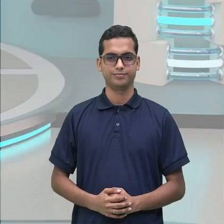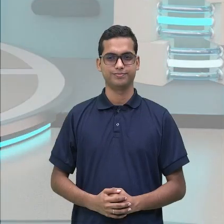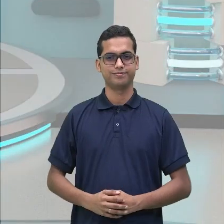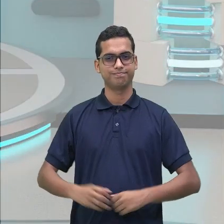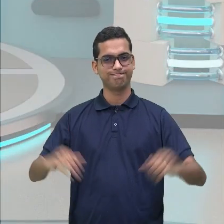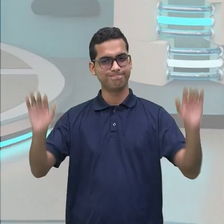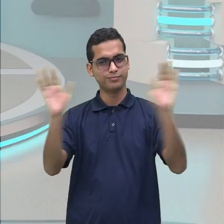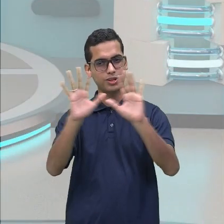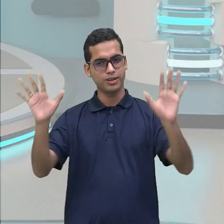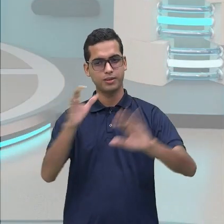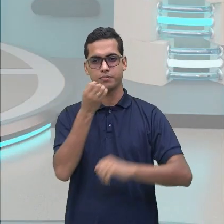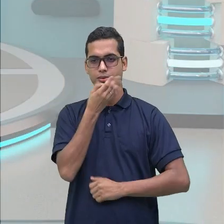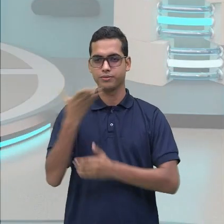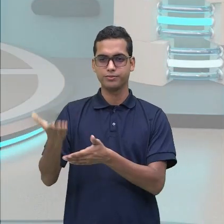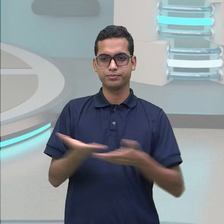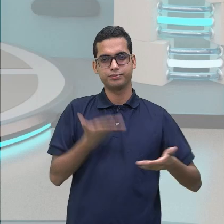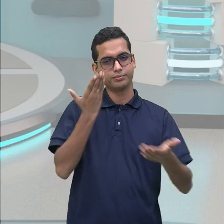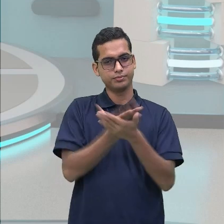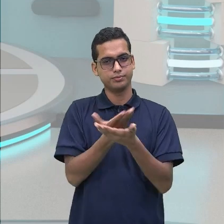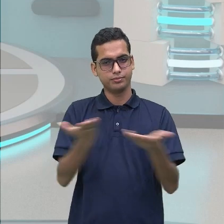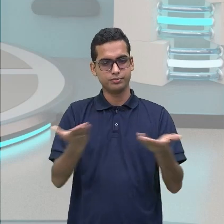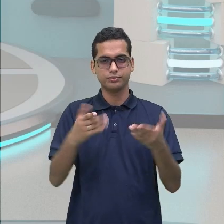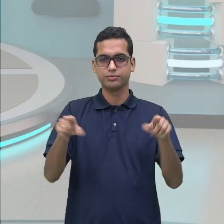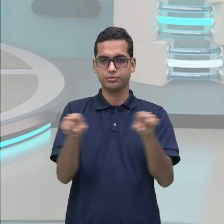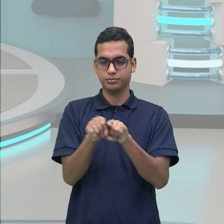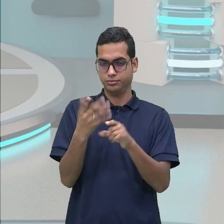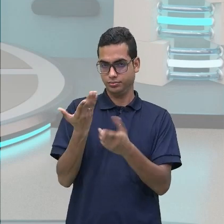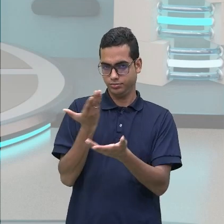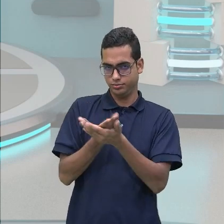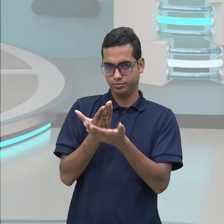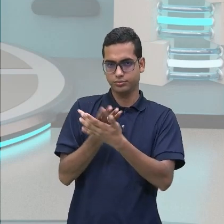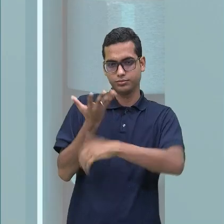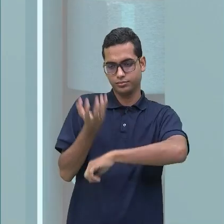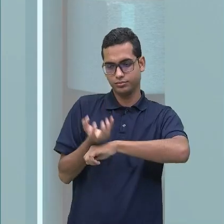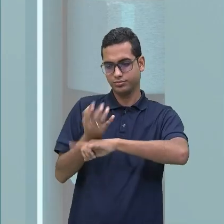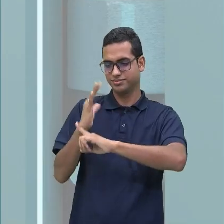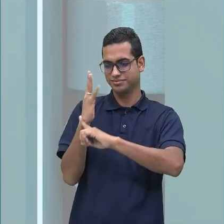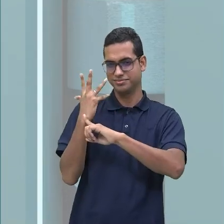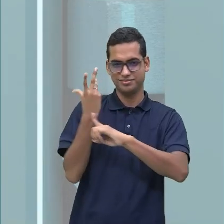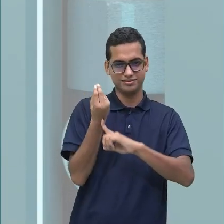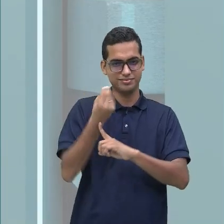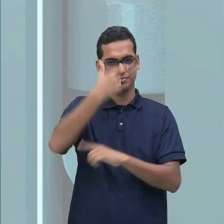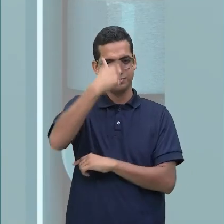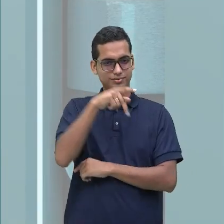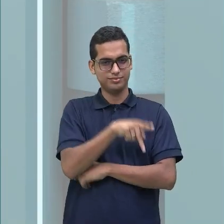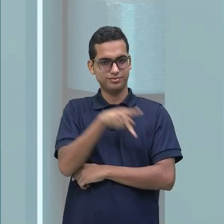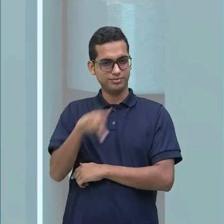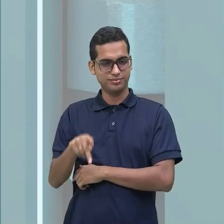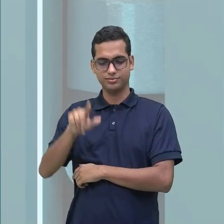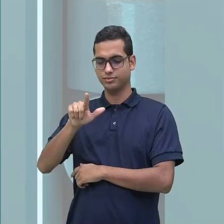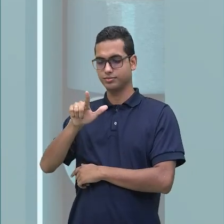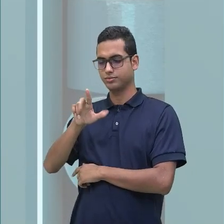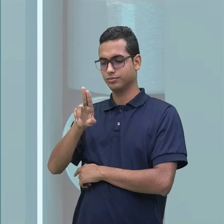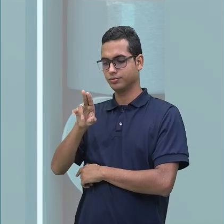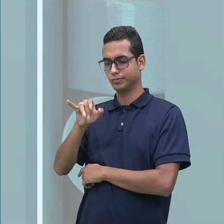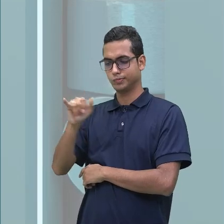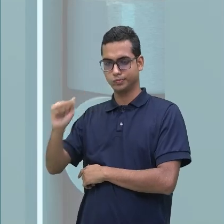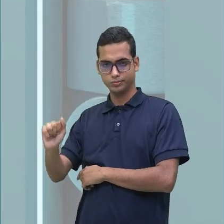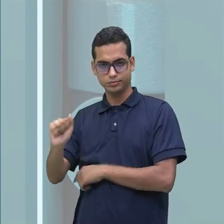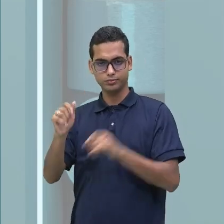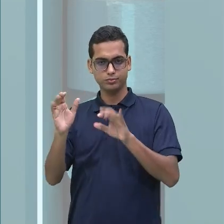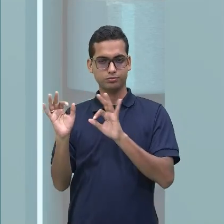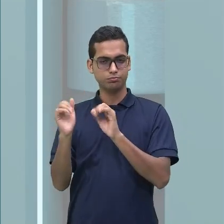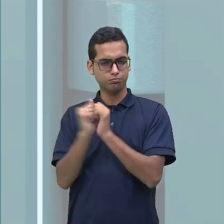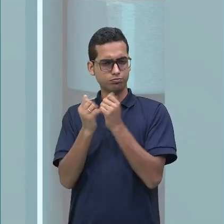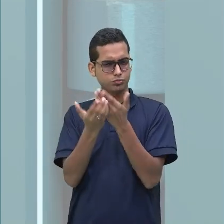Olá, sejam todos bem-vindos para mais uma aula de arte, né? Eu sou a professora Lúcia Santos e vou estar com vocês nessa trajetória